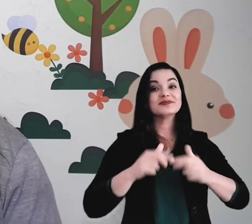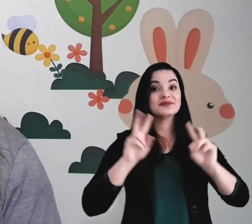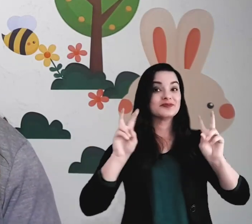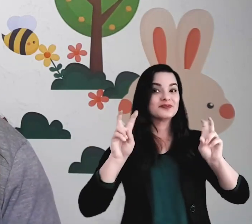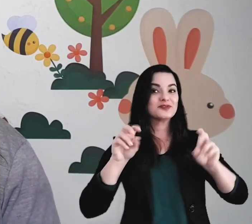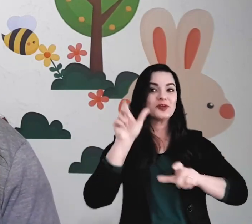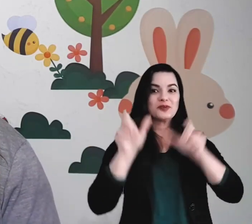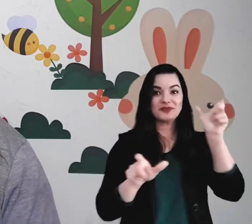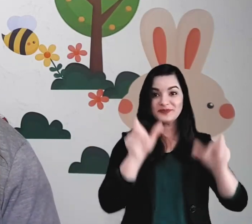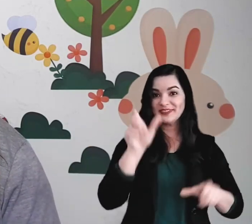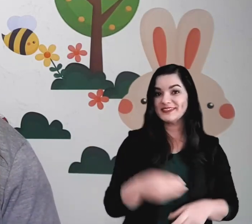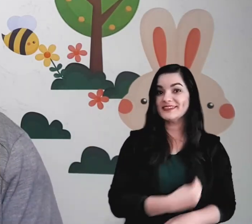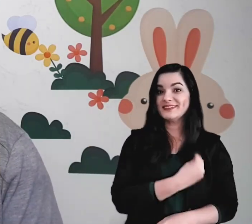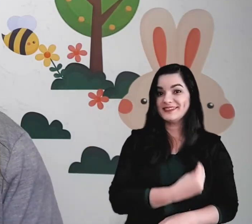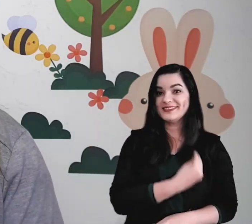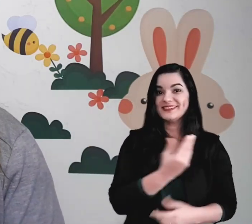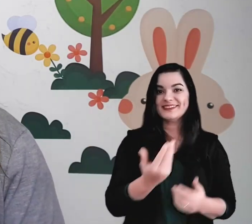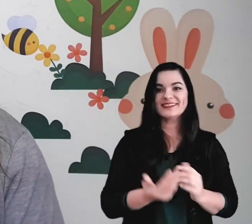seres vivos.